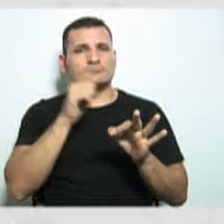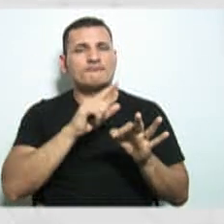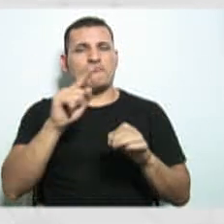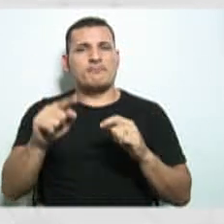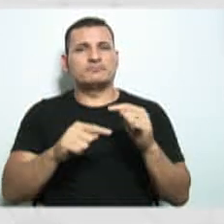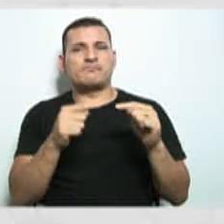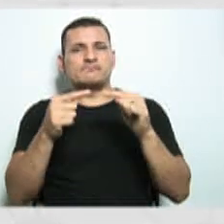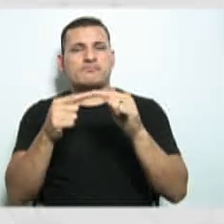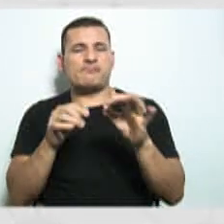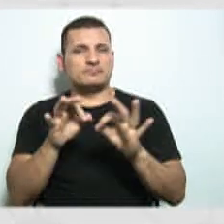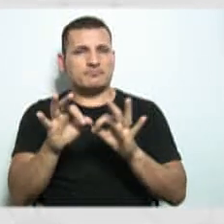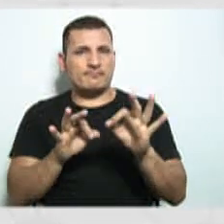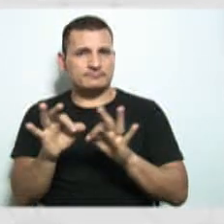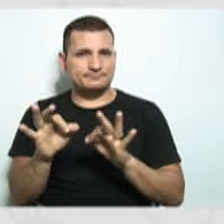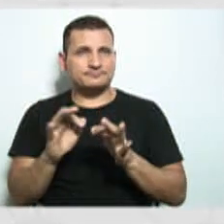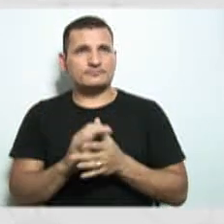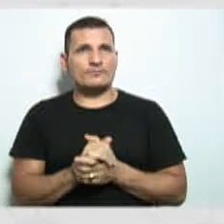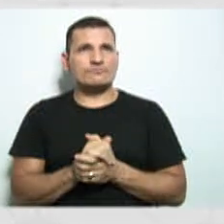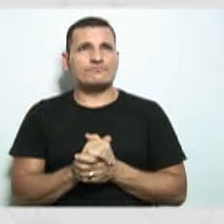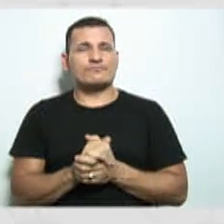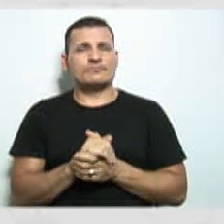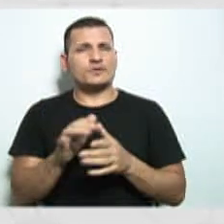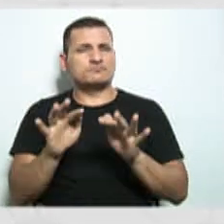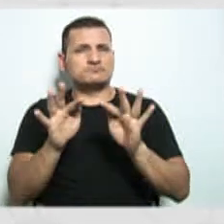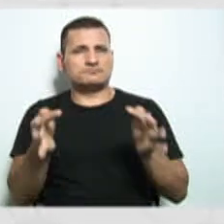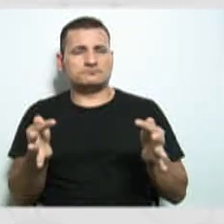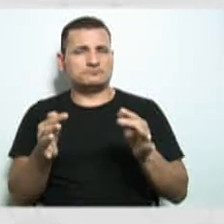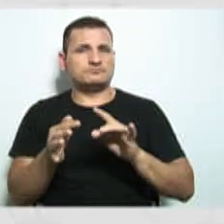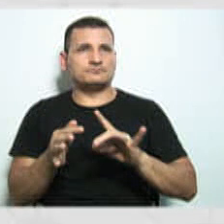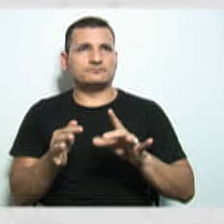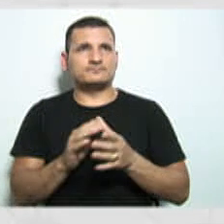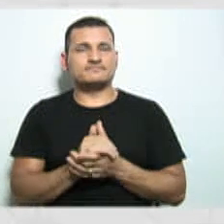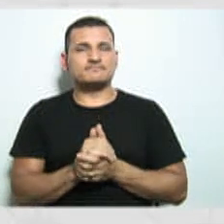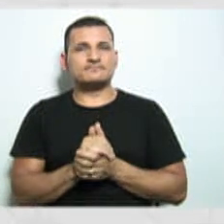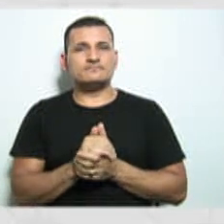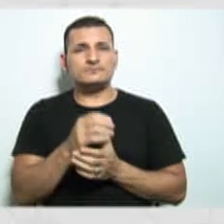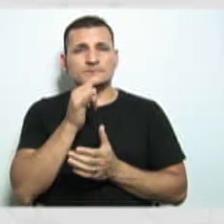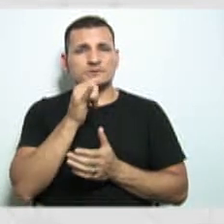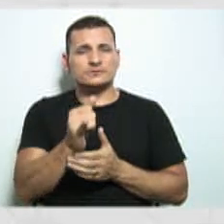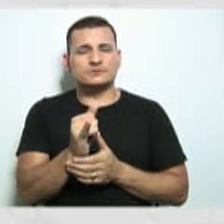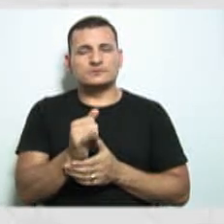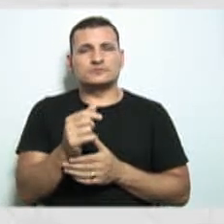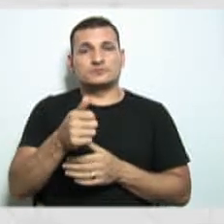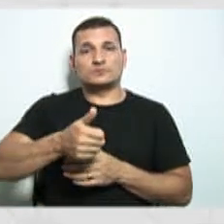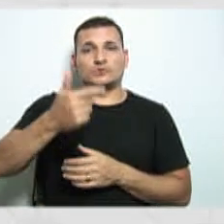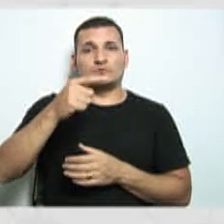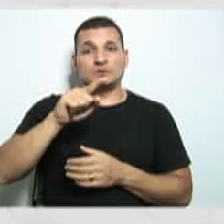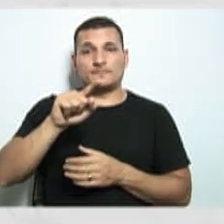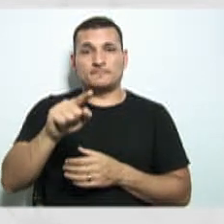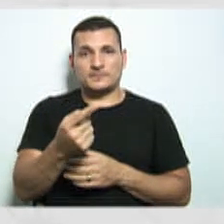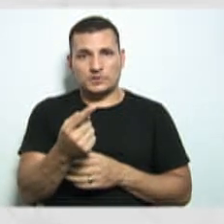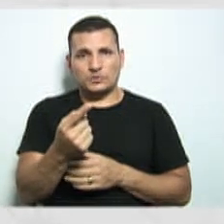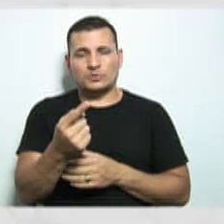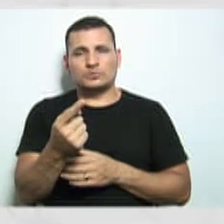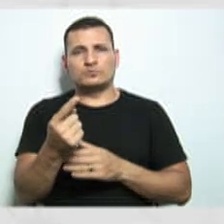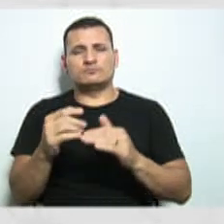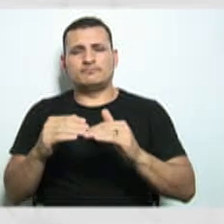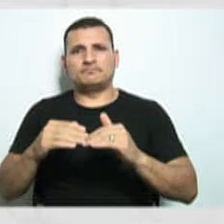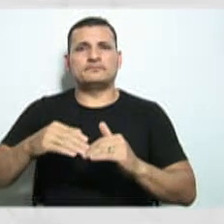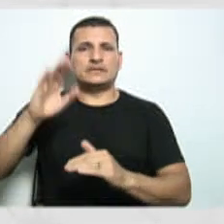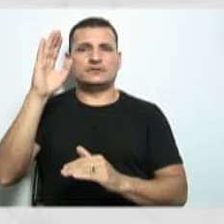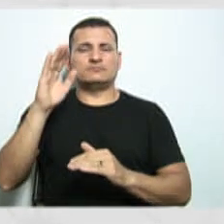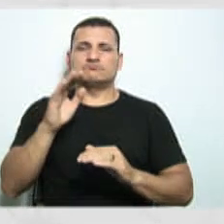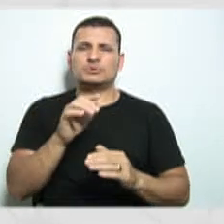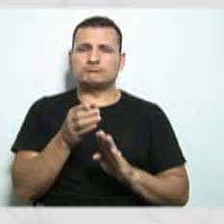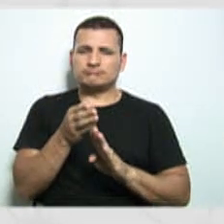meu planejamento, né? Era um negócio muito simples. Se eu tivesse ultrapassado de 12 mil, alguma coisa tinha dado errado.